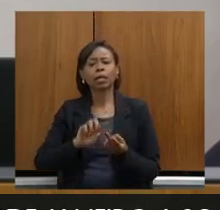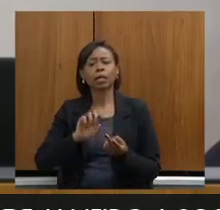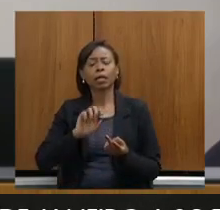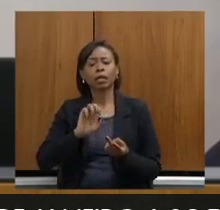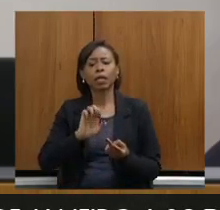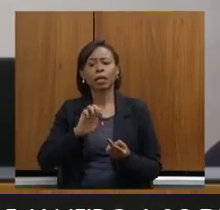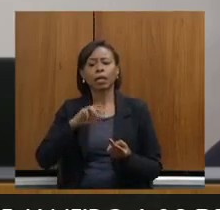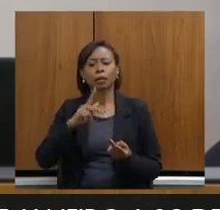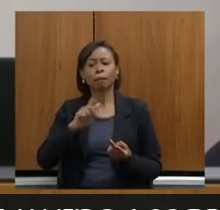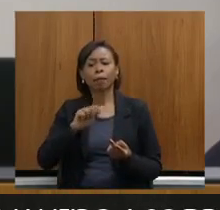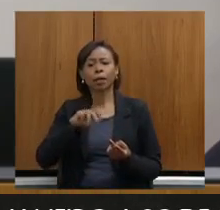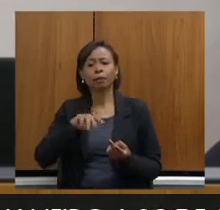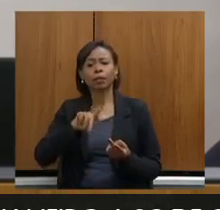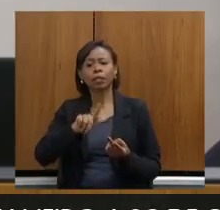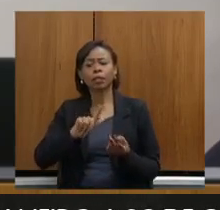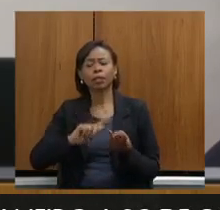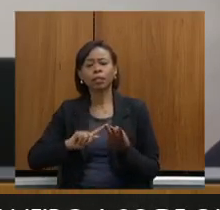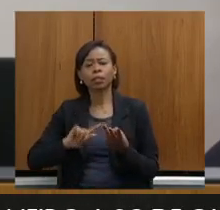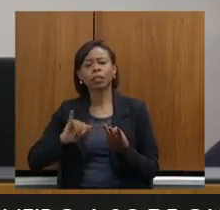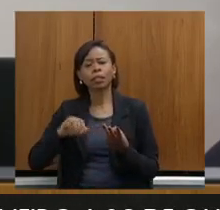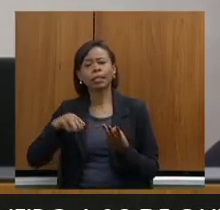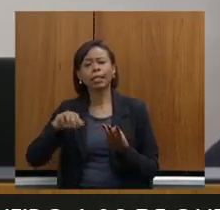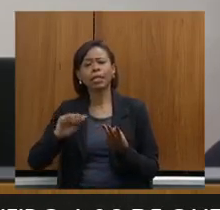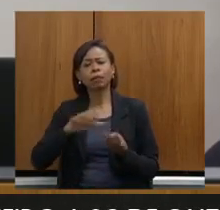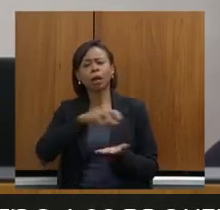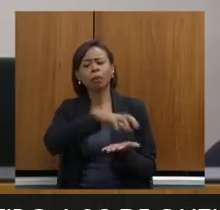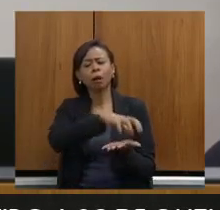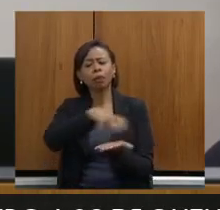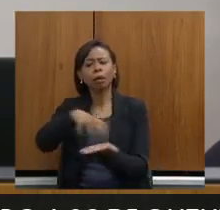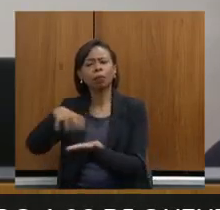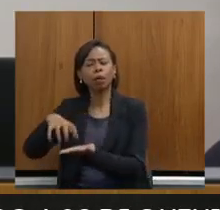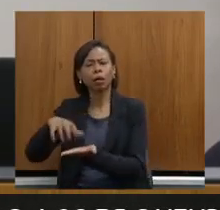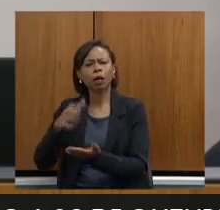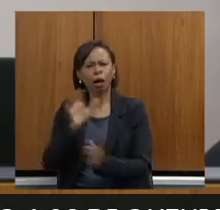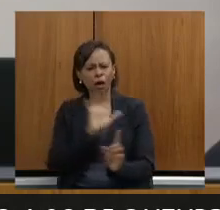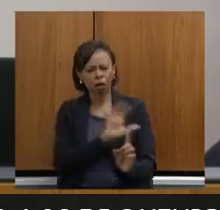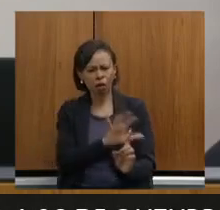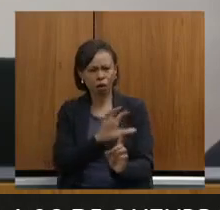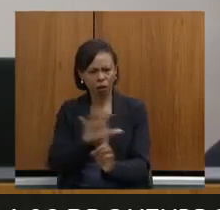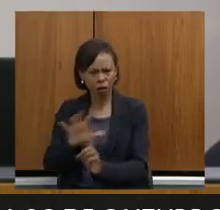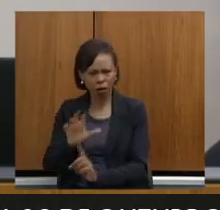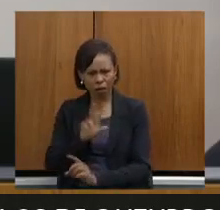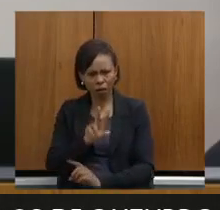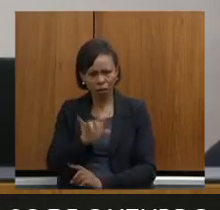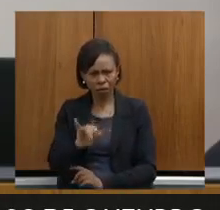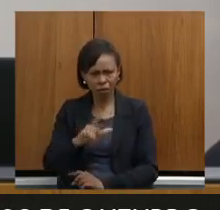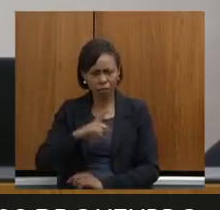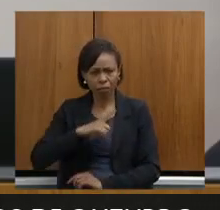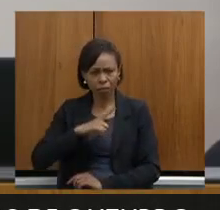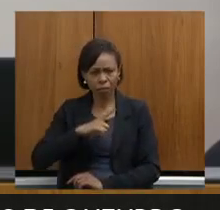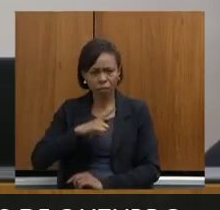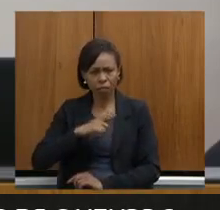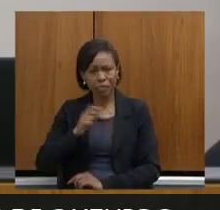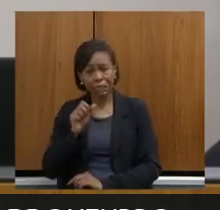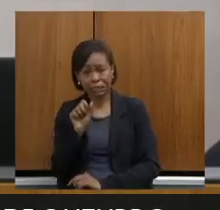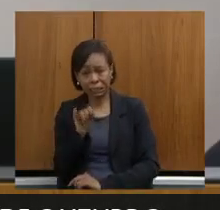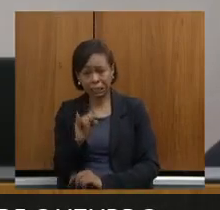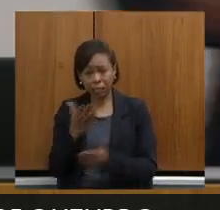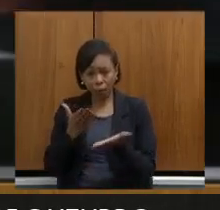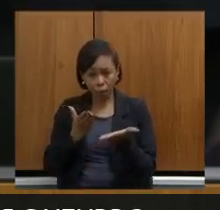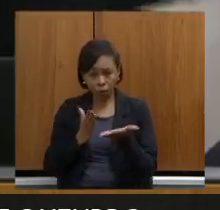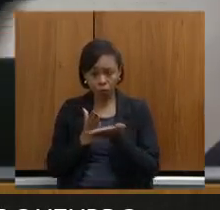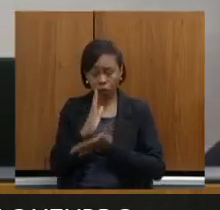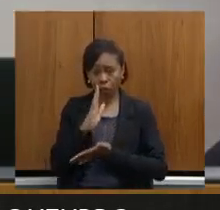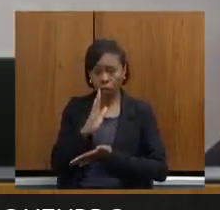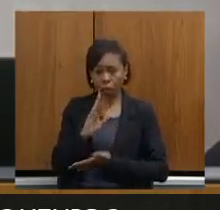e se vai ter uma um reflexo nessas entidades aprovação do